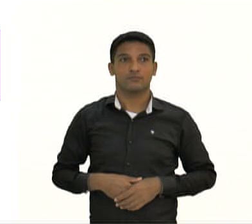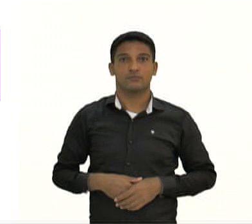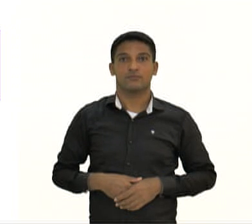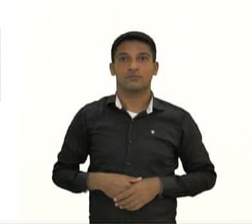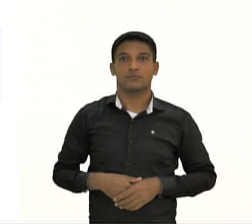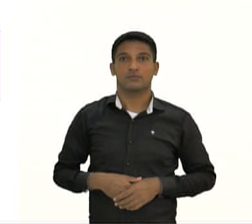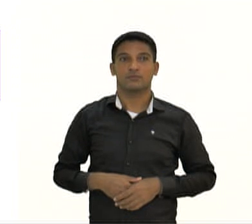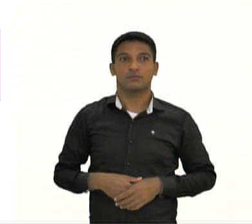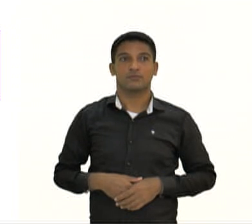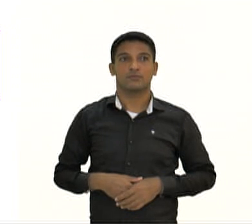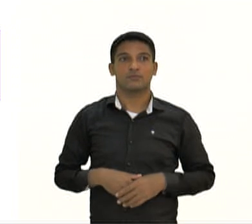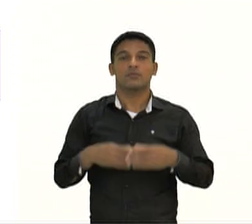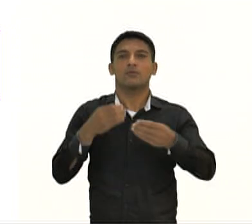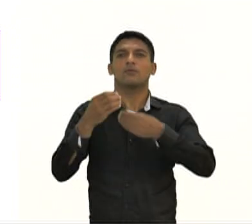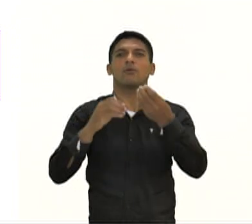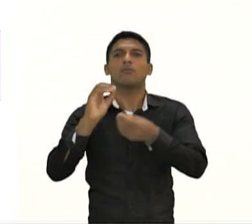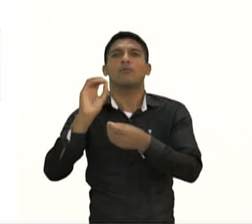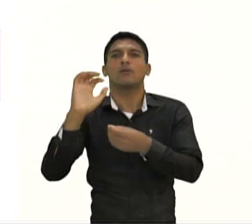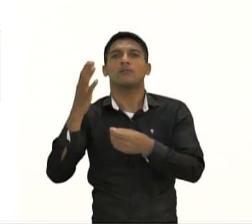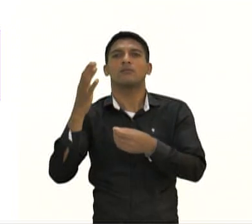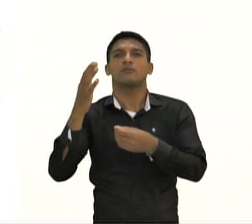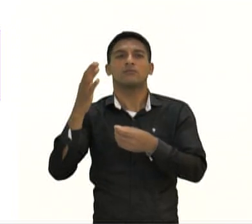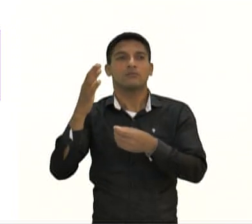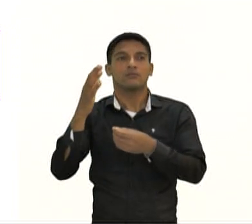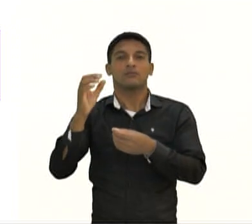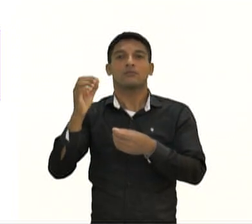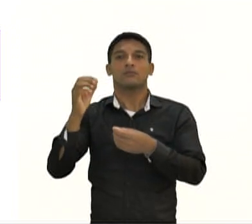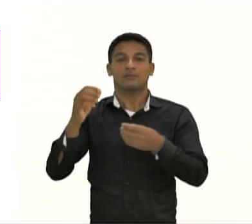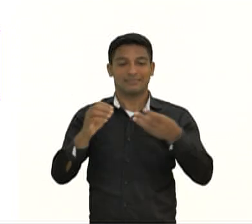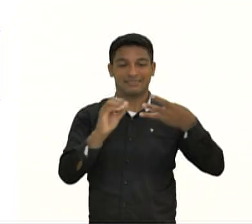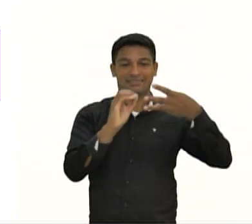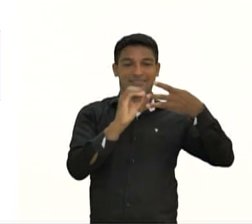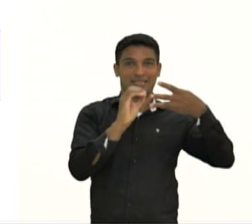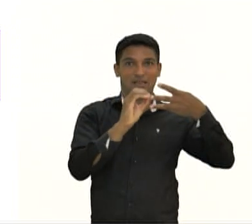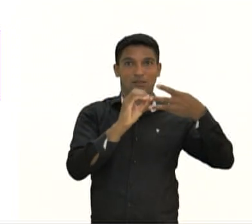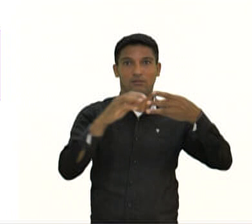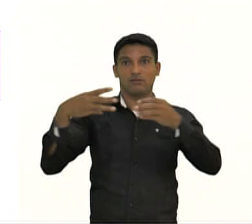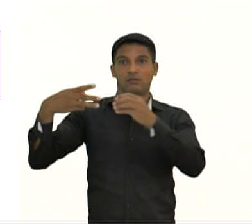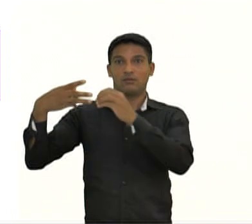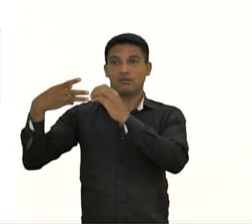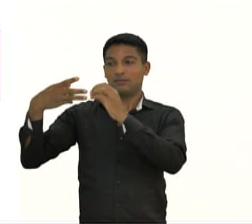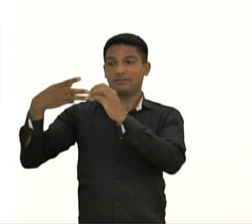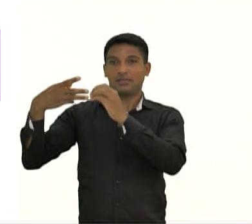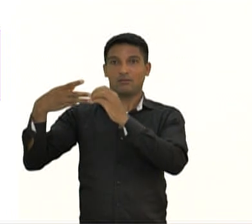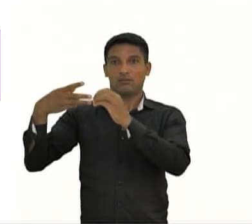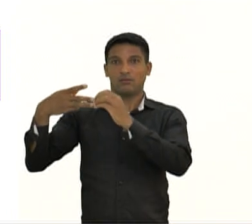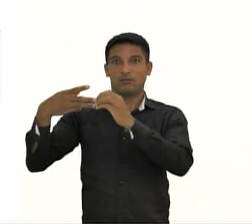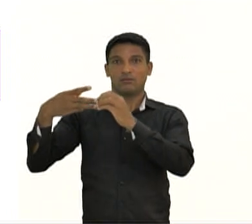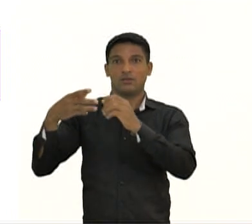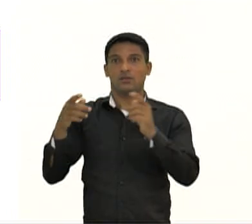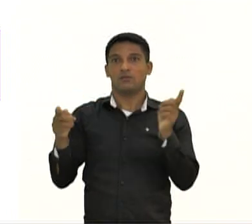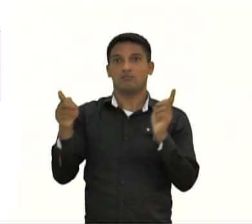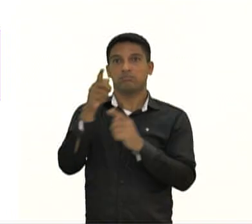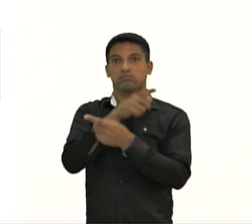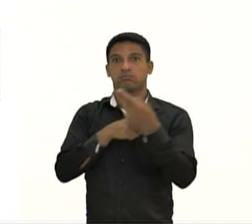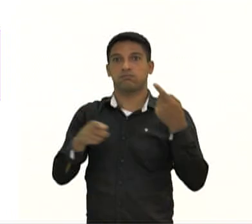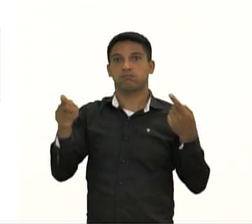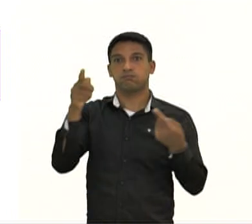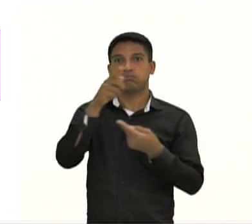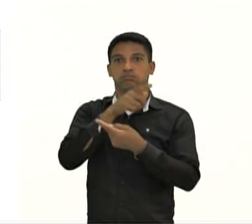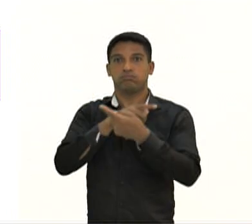oxigênio. Como que isso acontece, pessoal? Como eu tenho na entrada maior quantidade de dióxido de